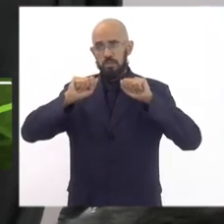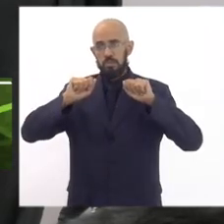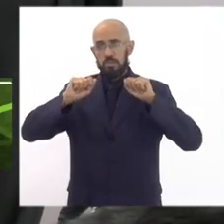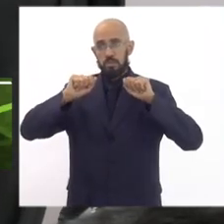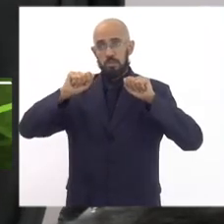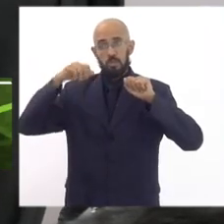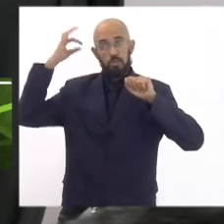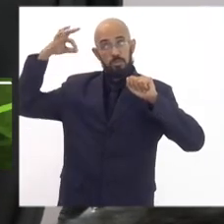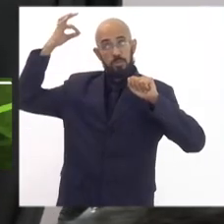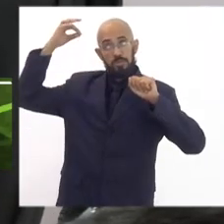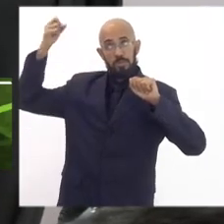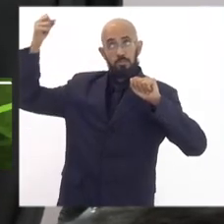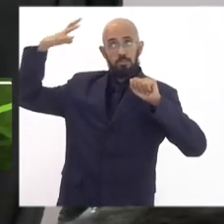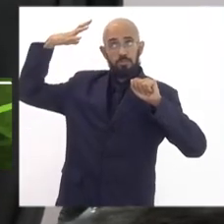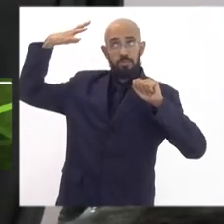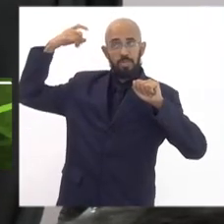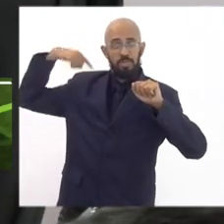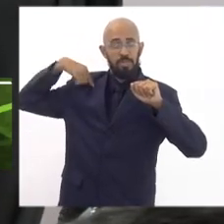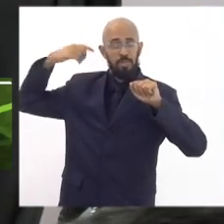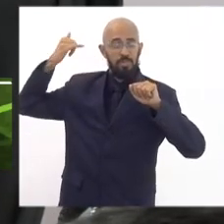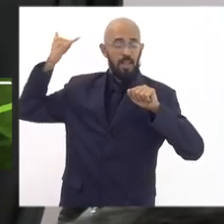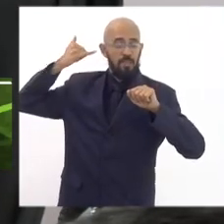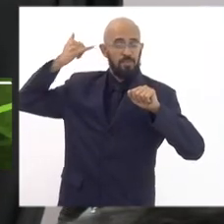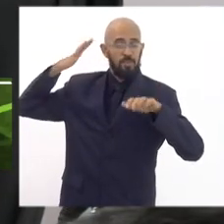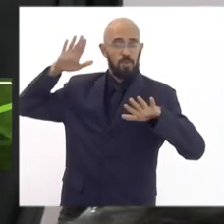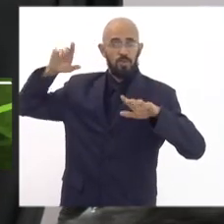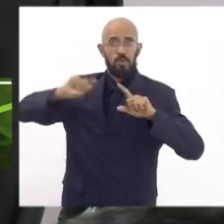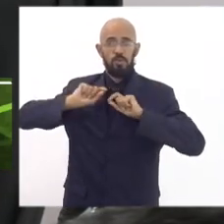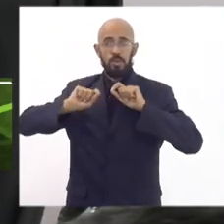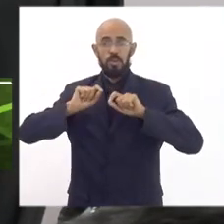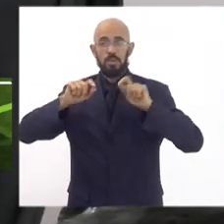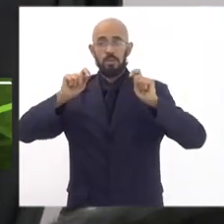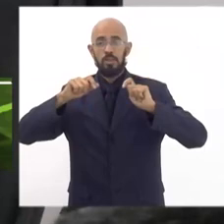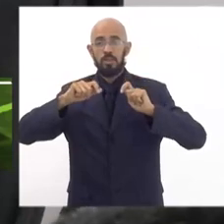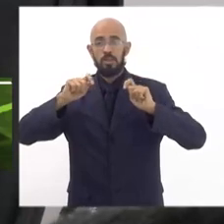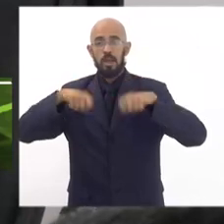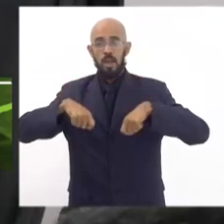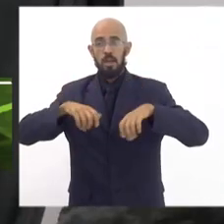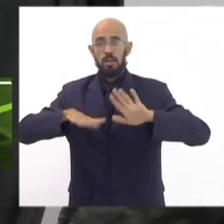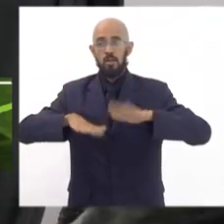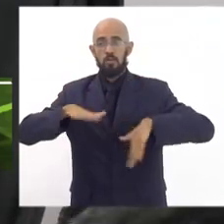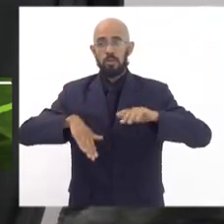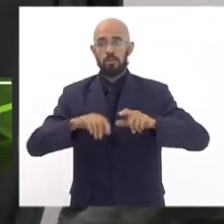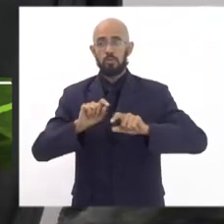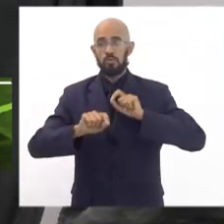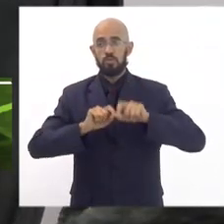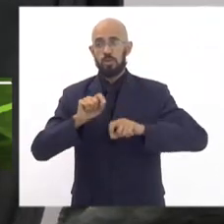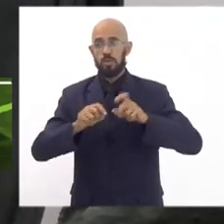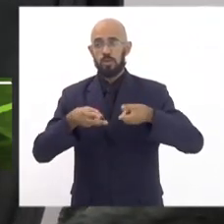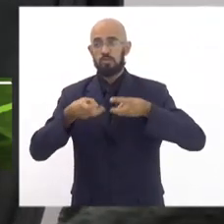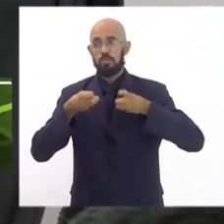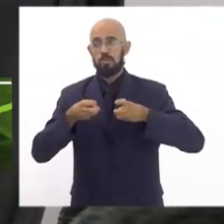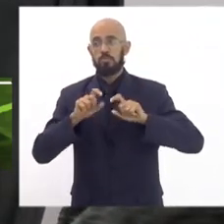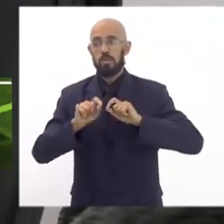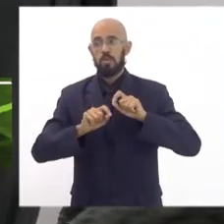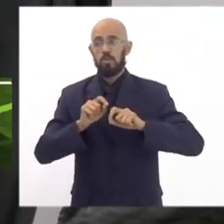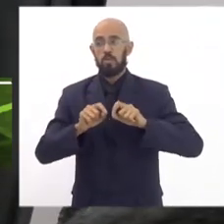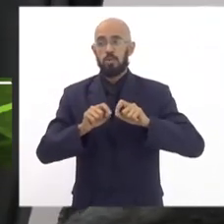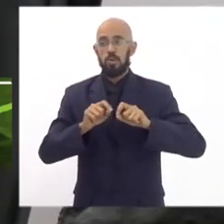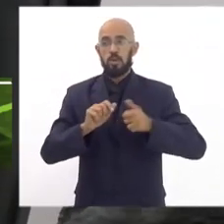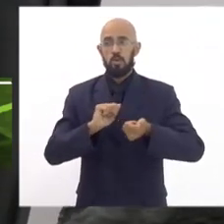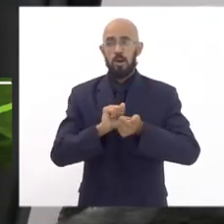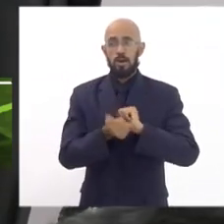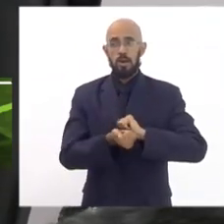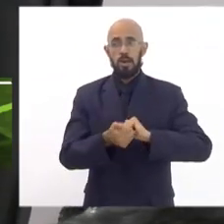uma benção aqui. E eu acho que tem uma possibilidade, talvez, de a gente atentar, Rodrigo, para a questão do atleta